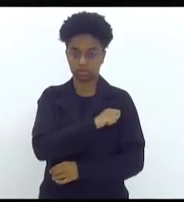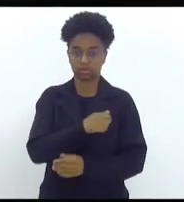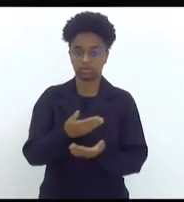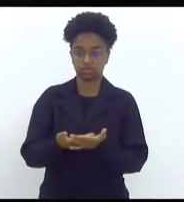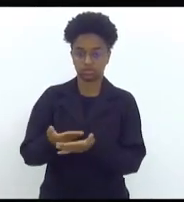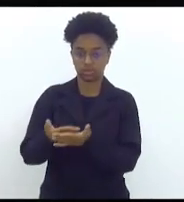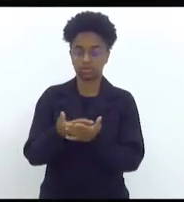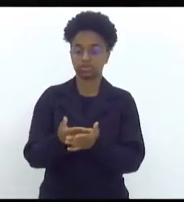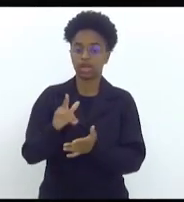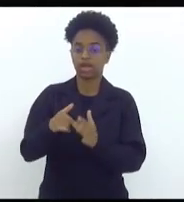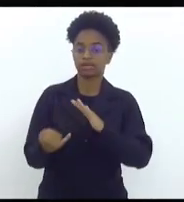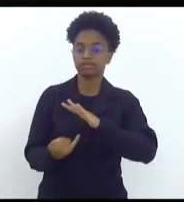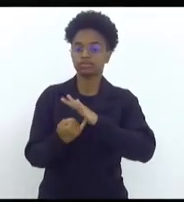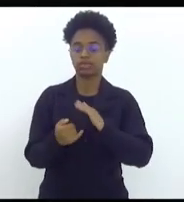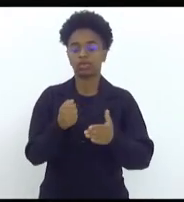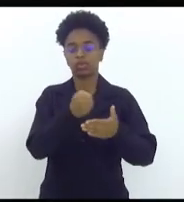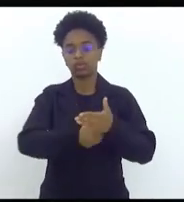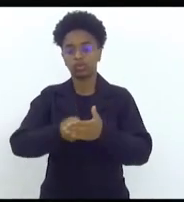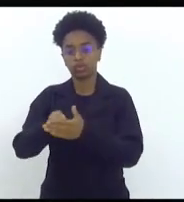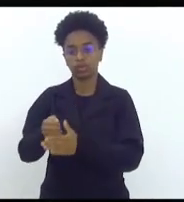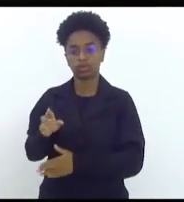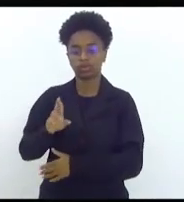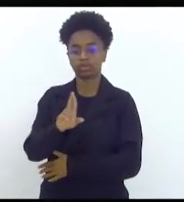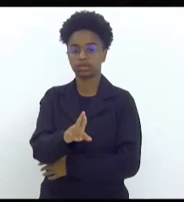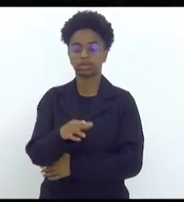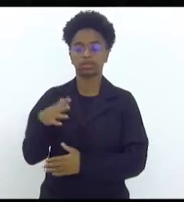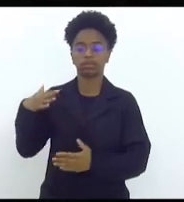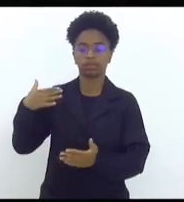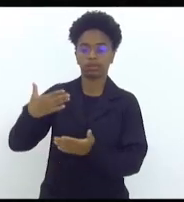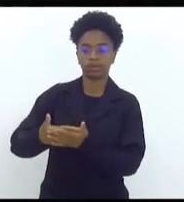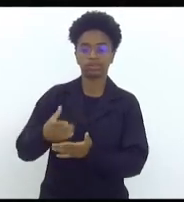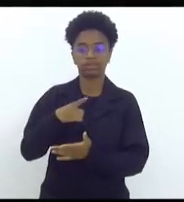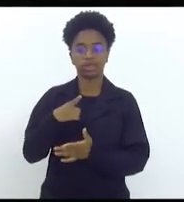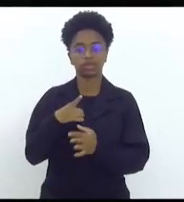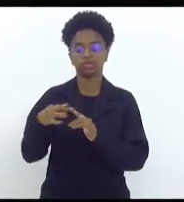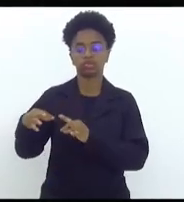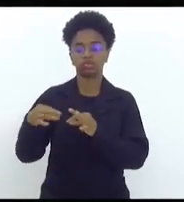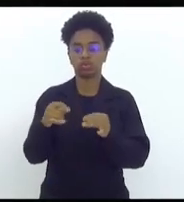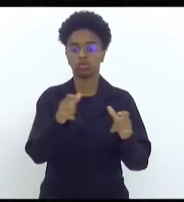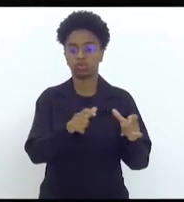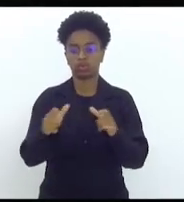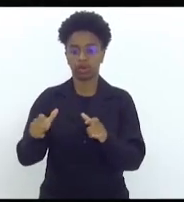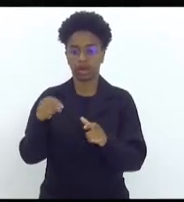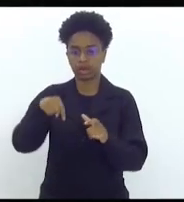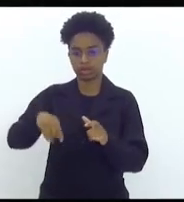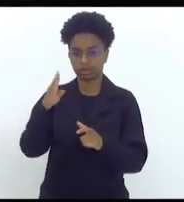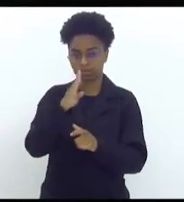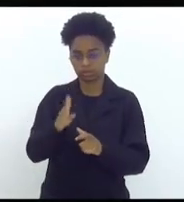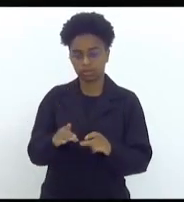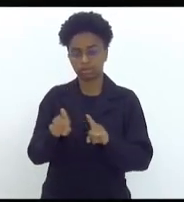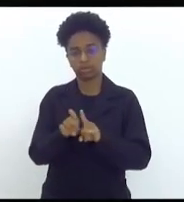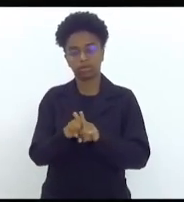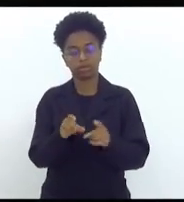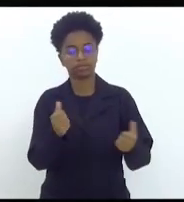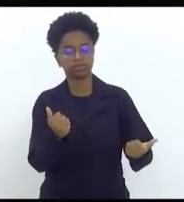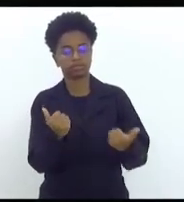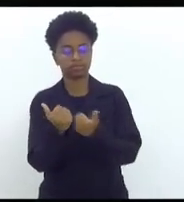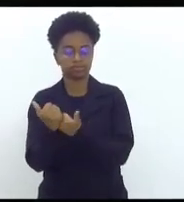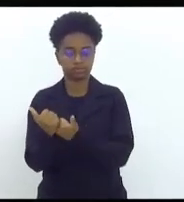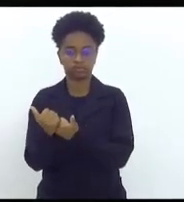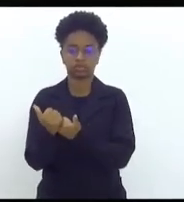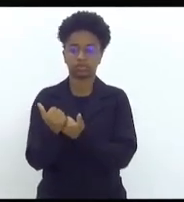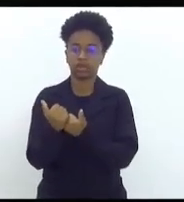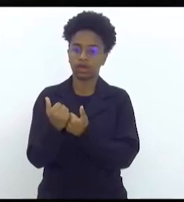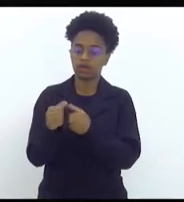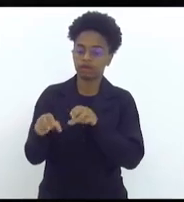representativa que desde então existe em todo o território nacional e vai contribuindo ativamente com